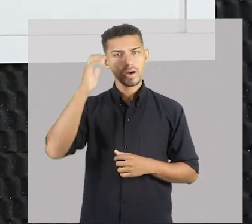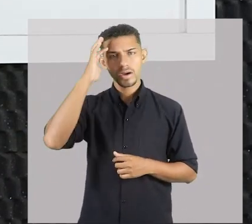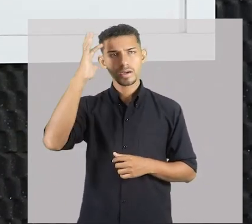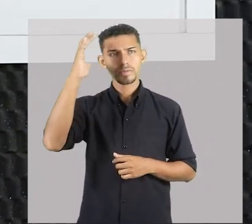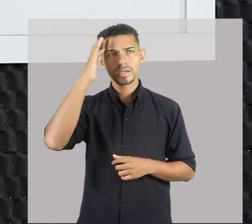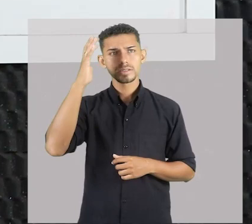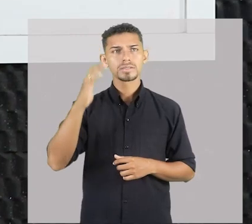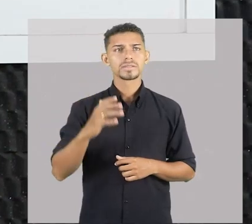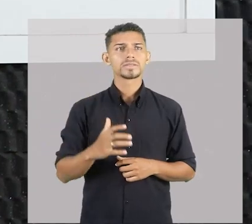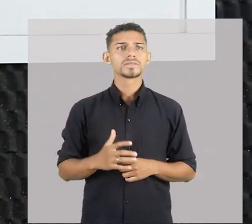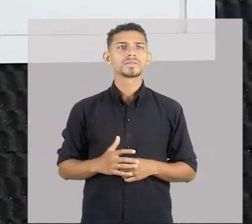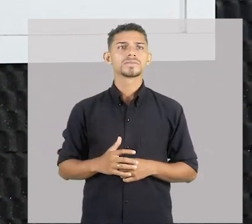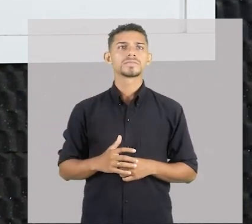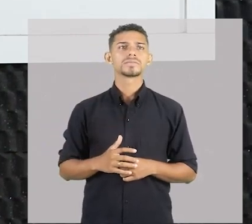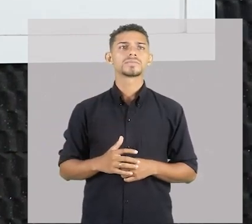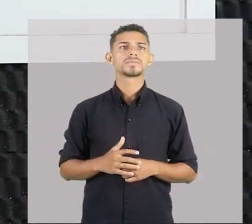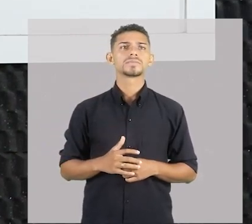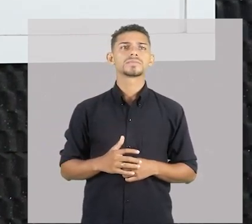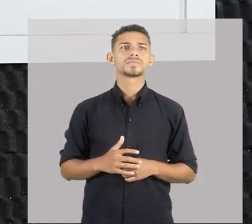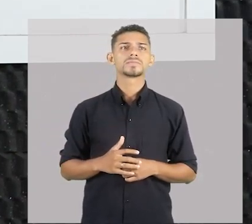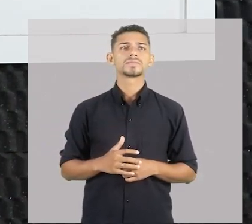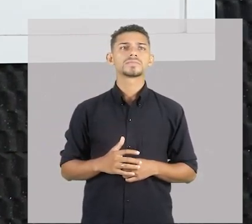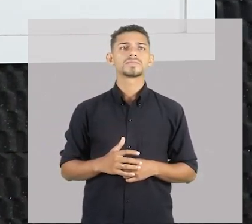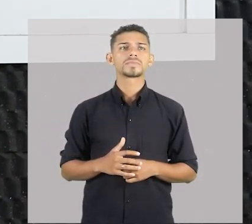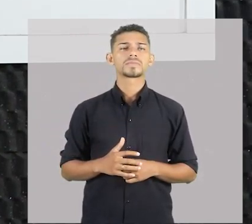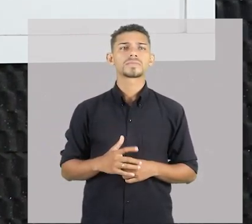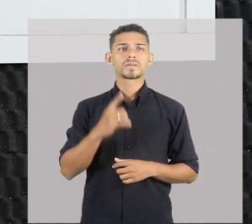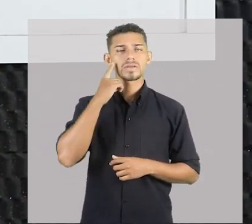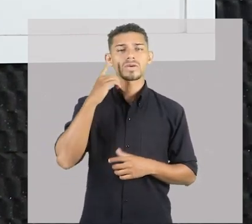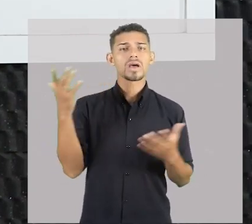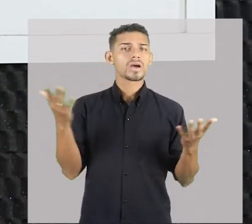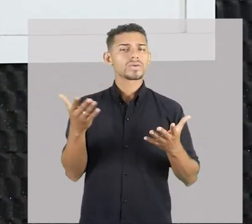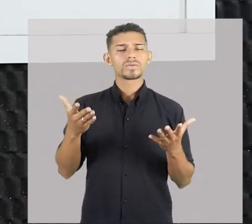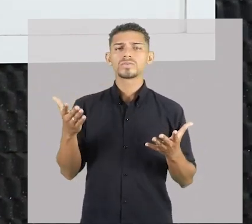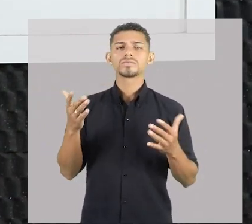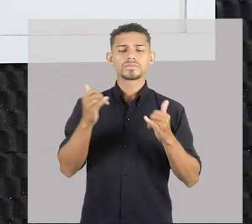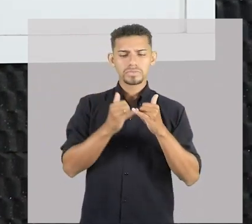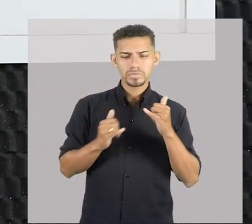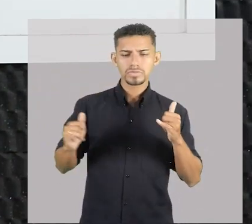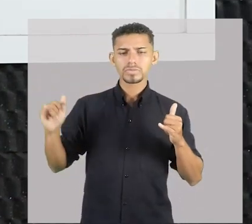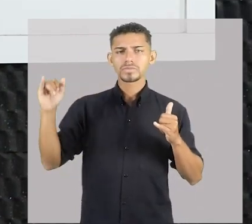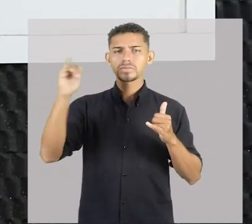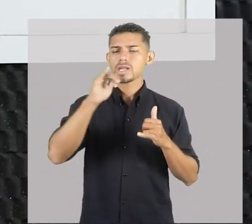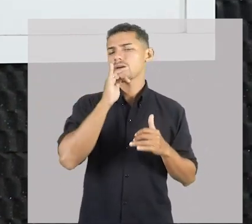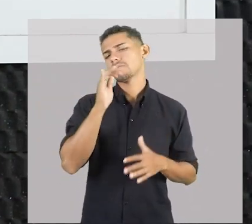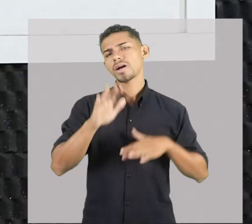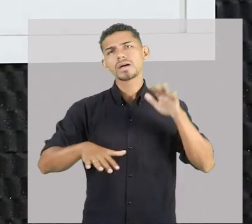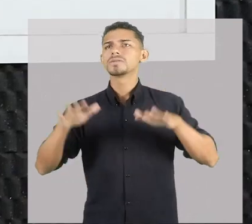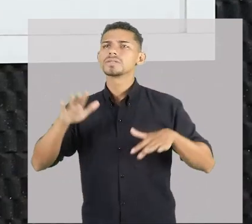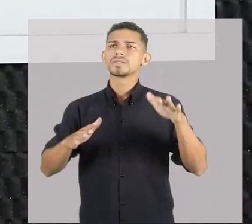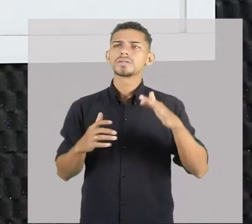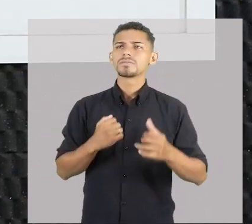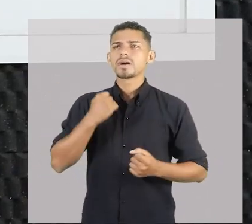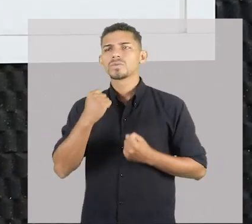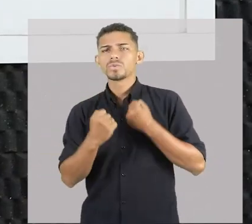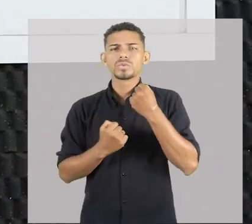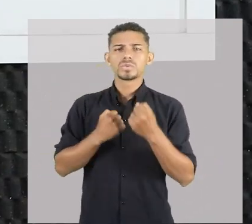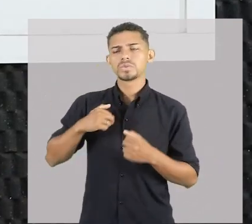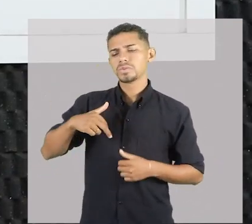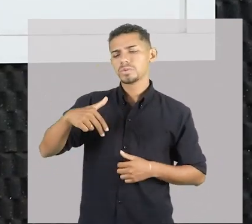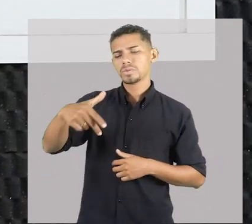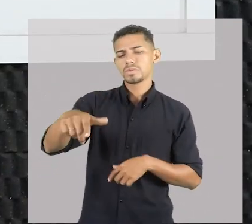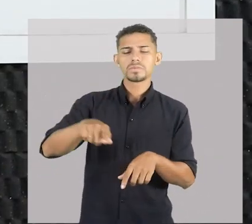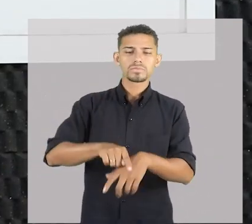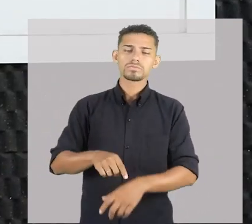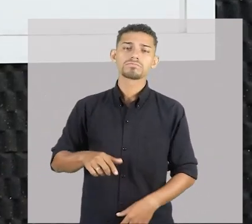circular, uma pista de formato circular, que você vai fazer uma corrida, fazer uma caminhada ou praticar